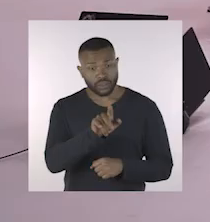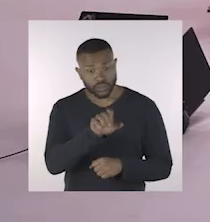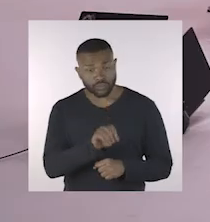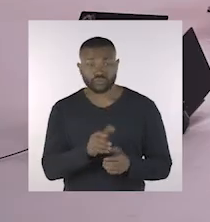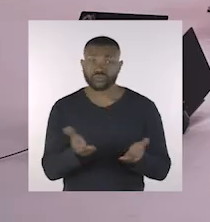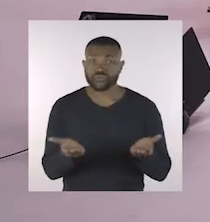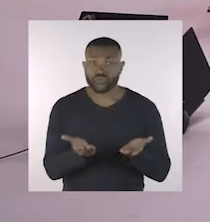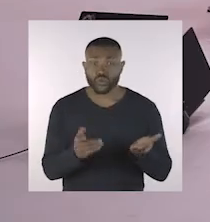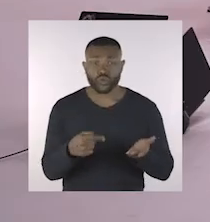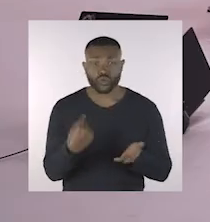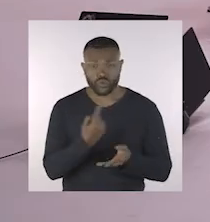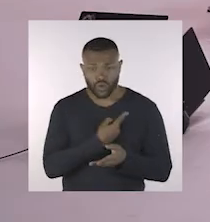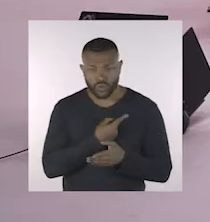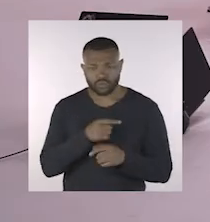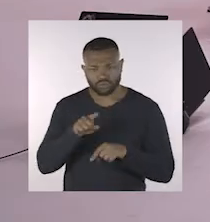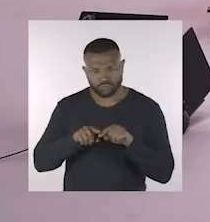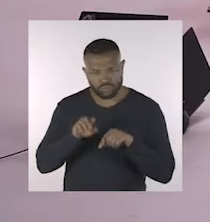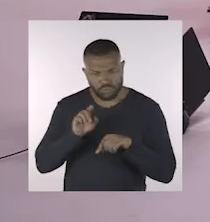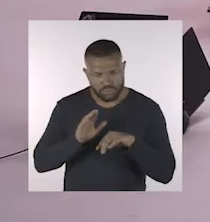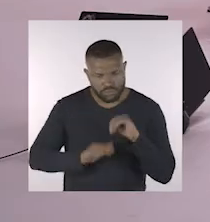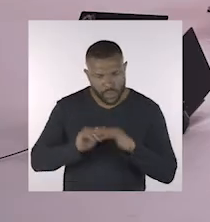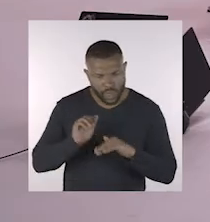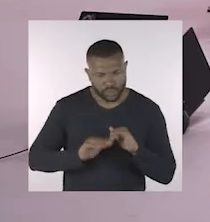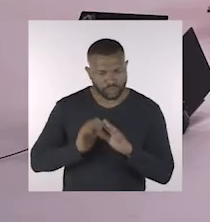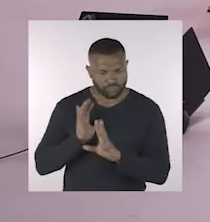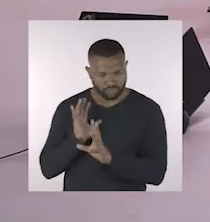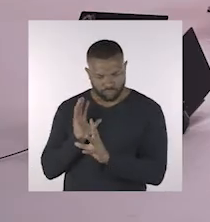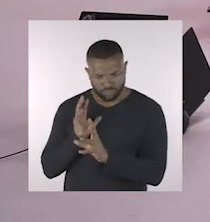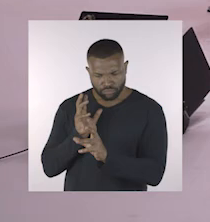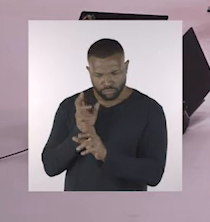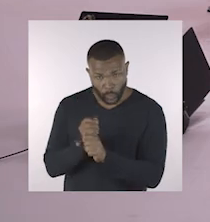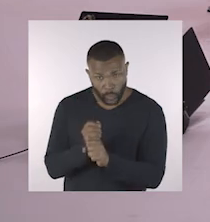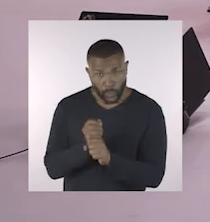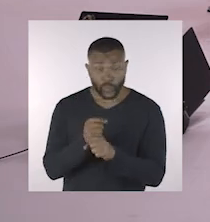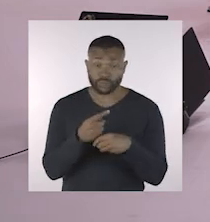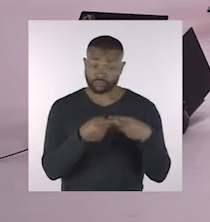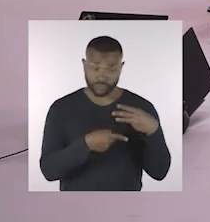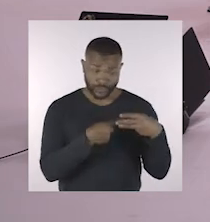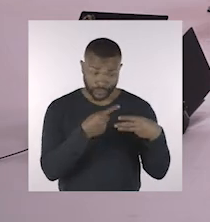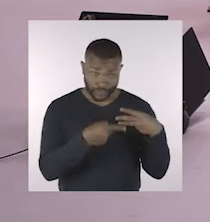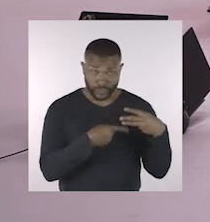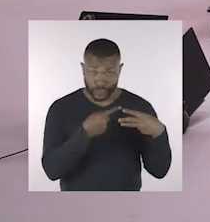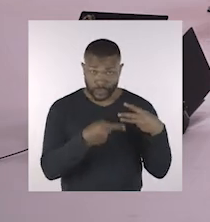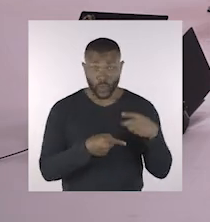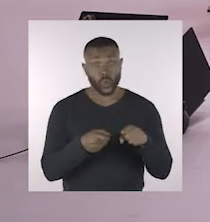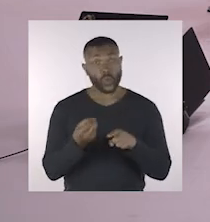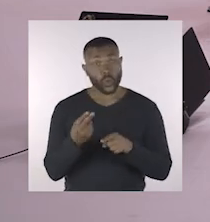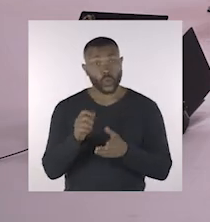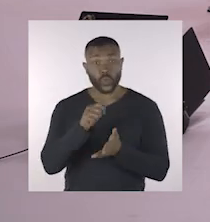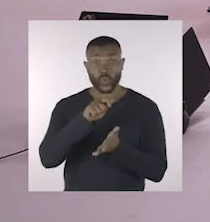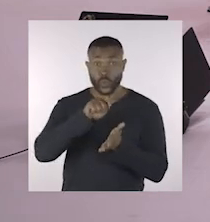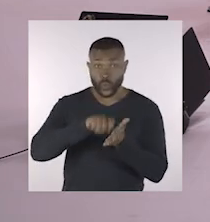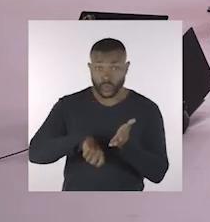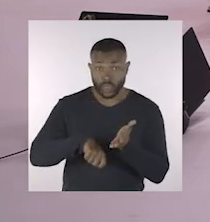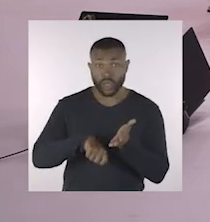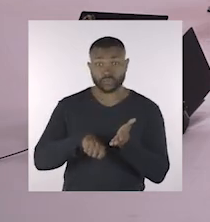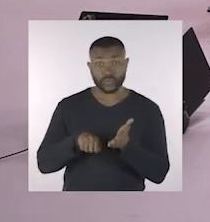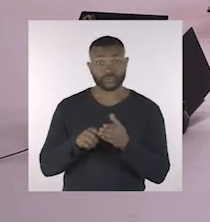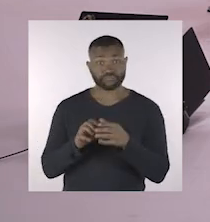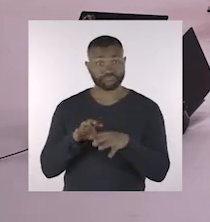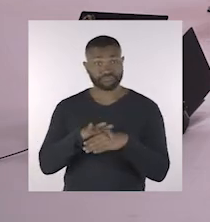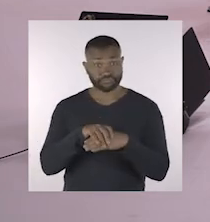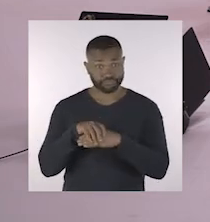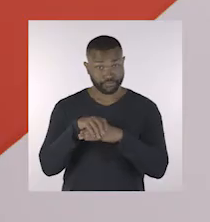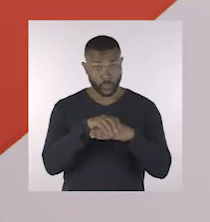Na varrição você pode nesse nesse conjunto de ar é através da reciclagem ou a contratação